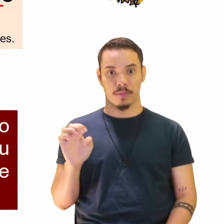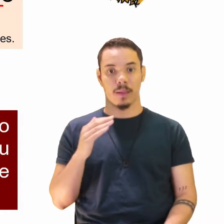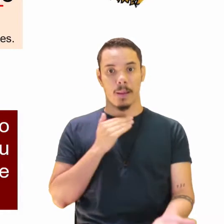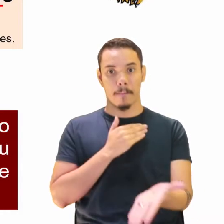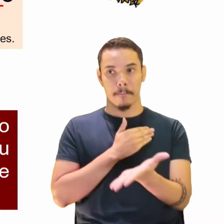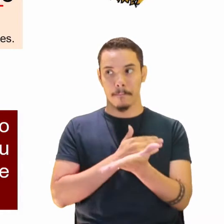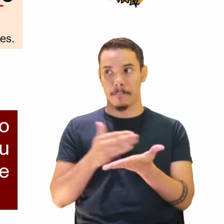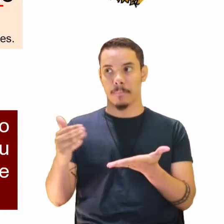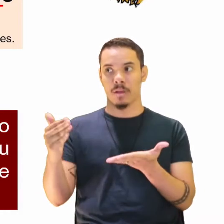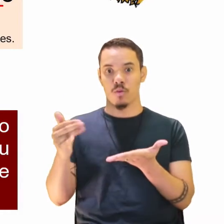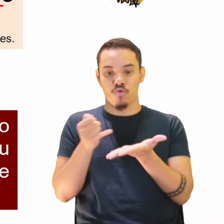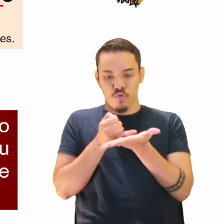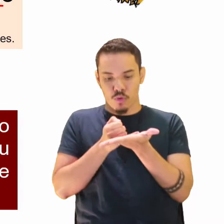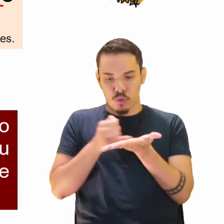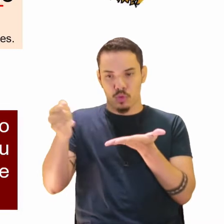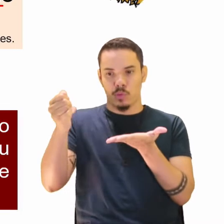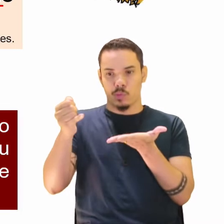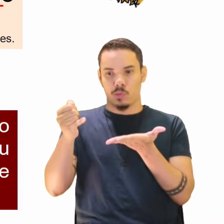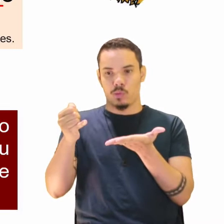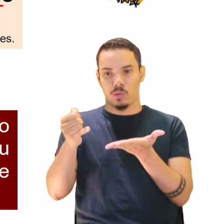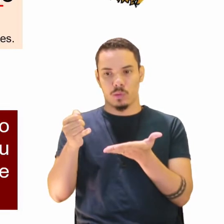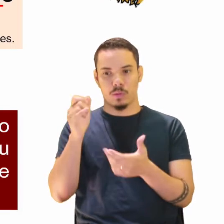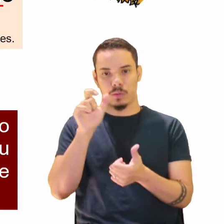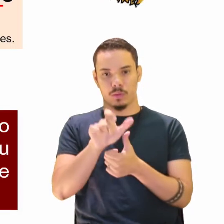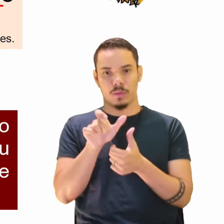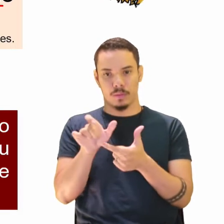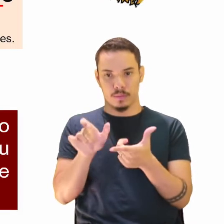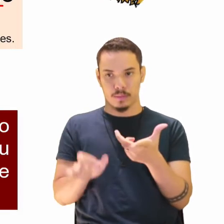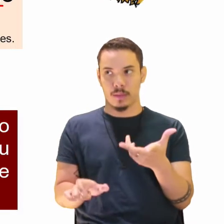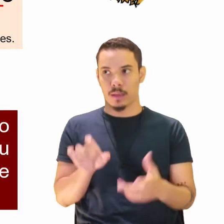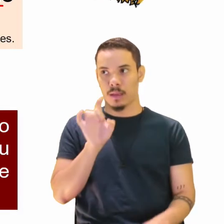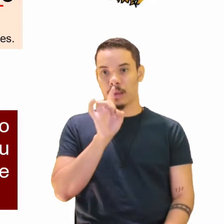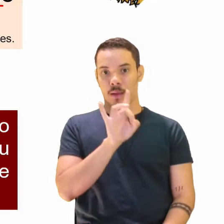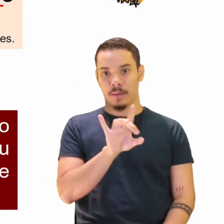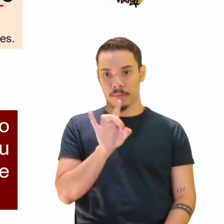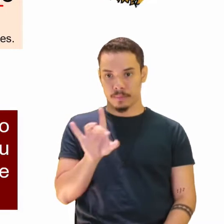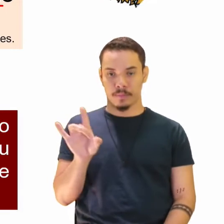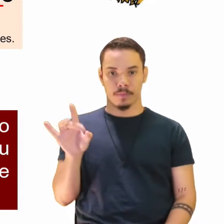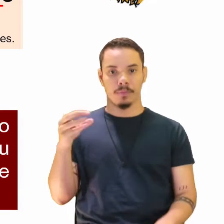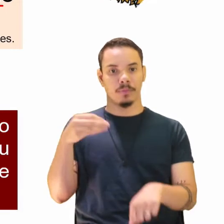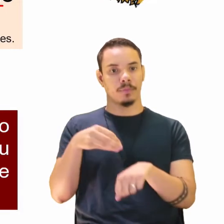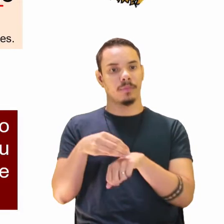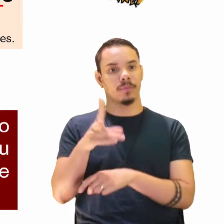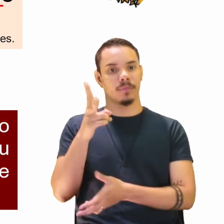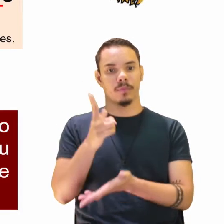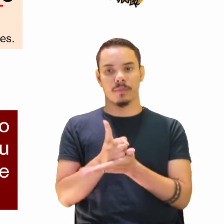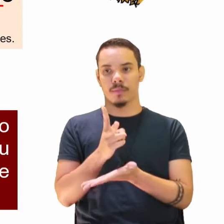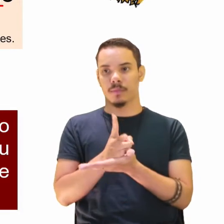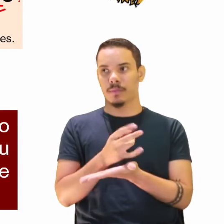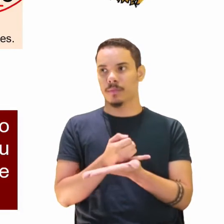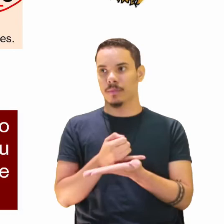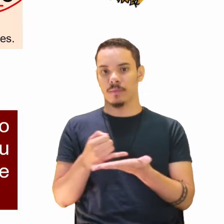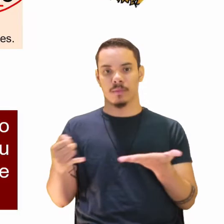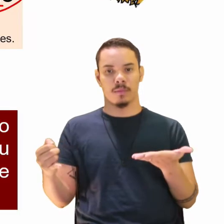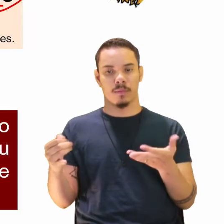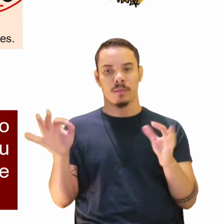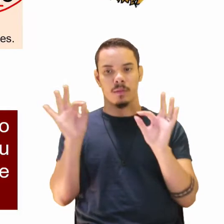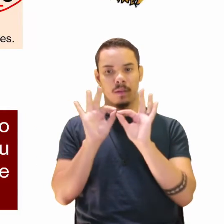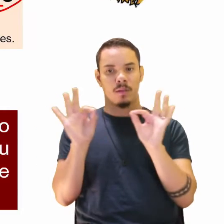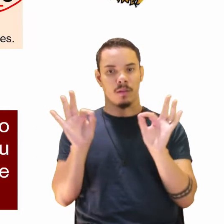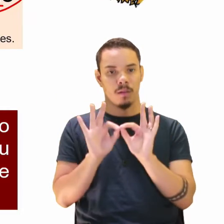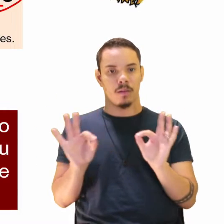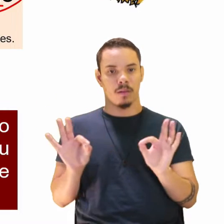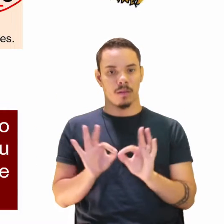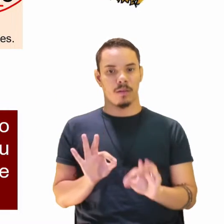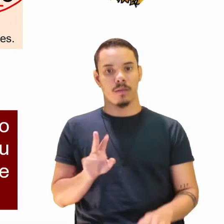no início de cada verso, sempre no início de cada oração, vai